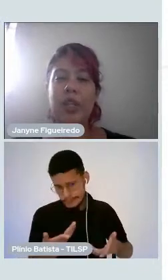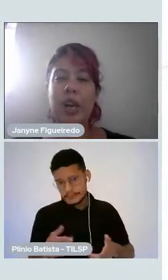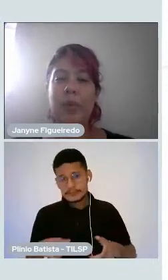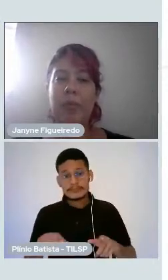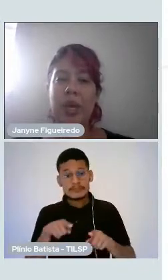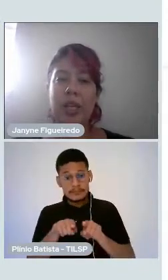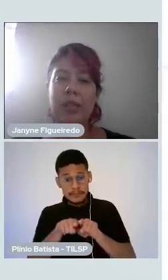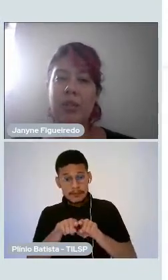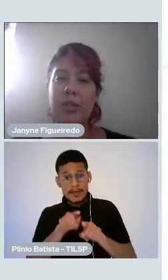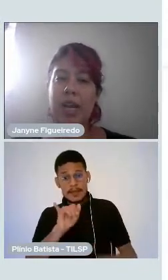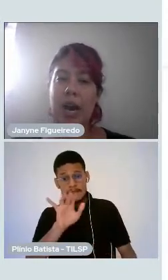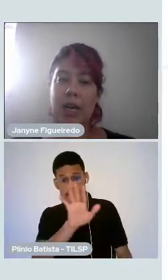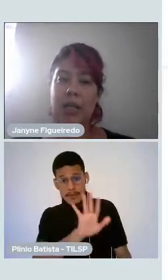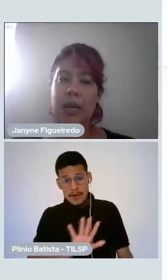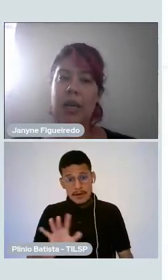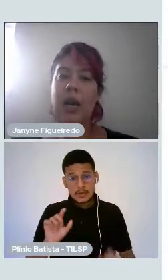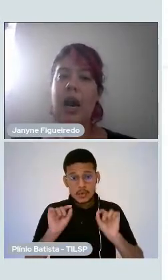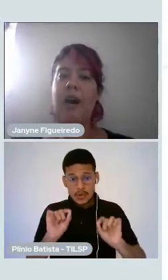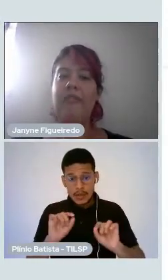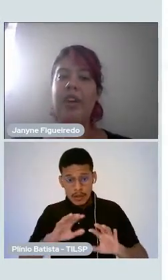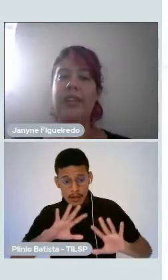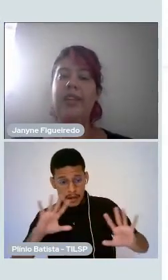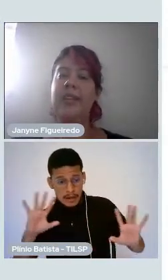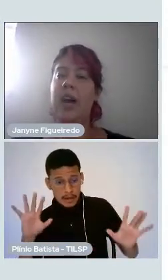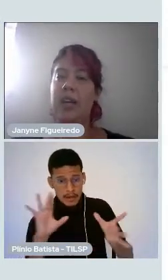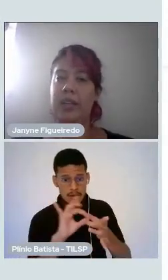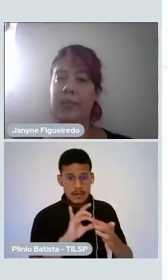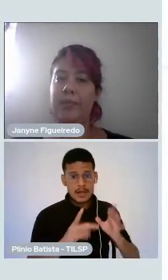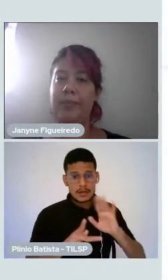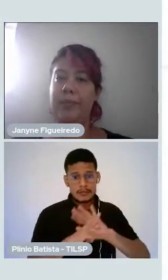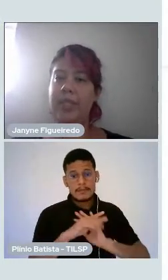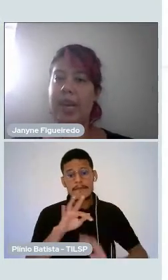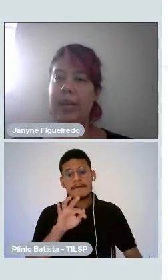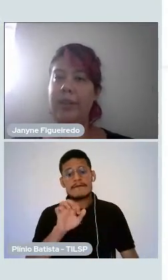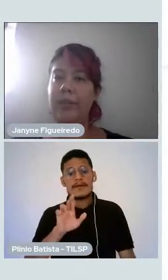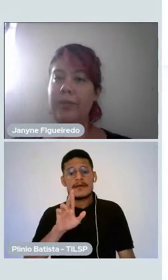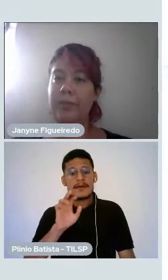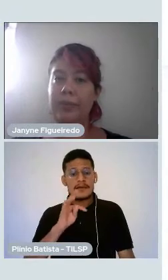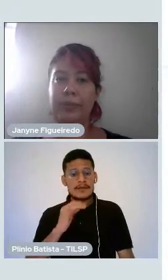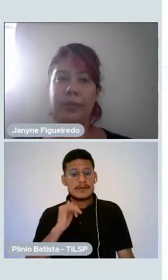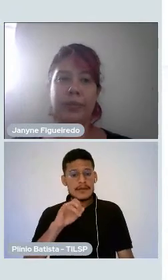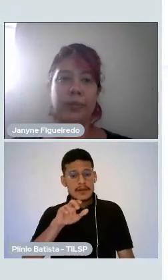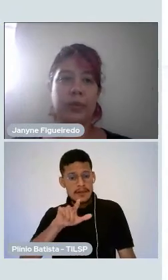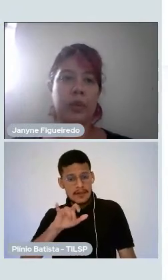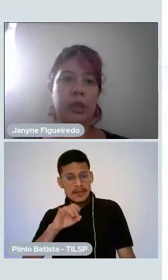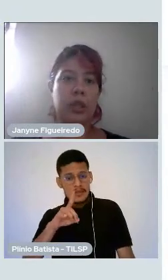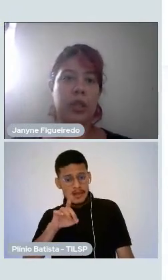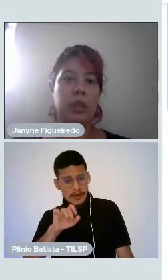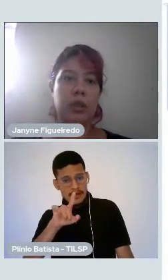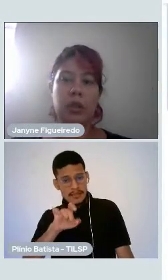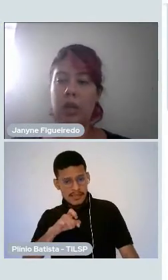era extremamente associada à fertilidade, certo?